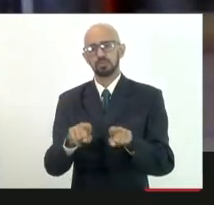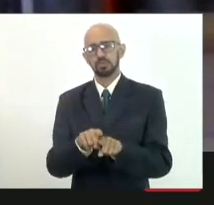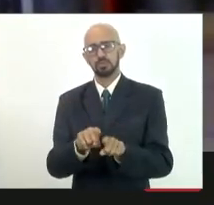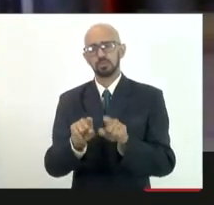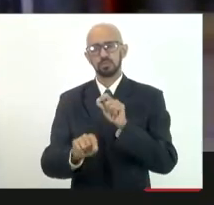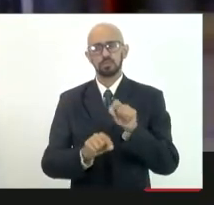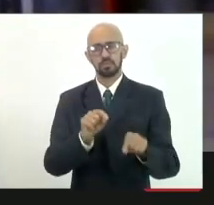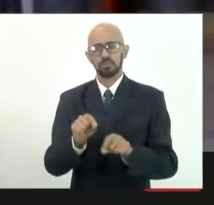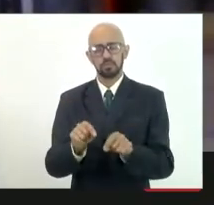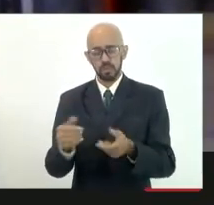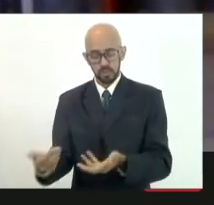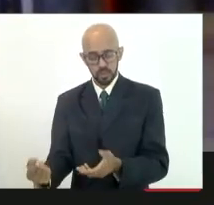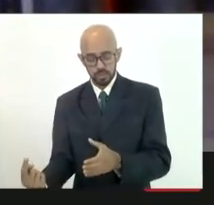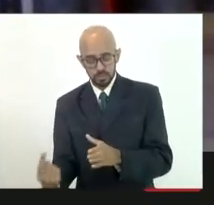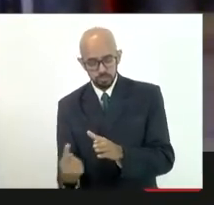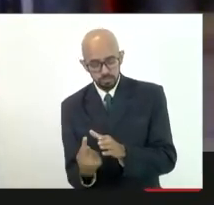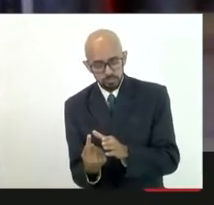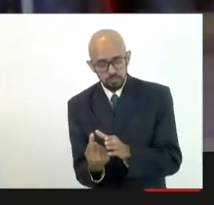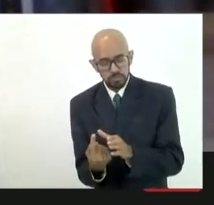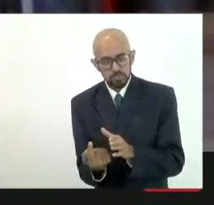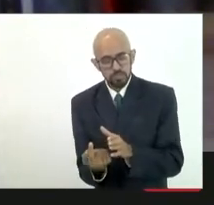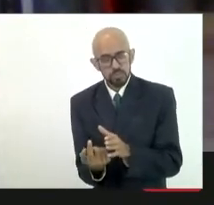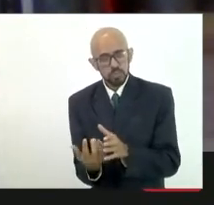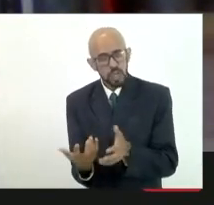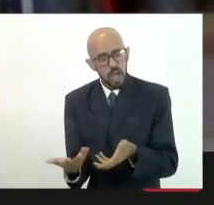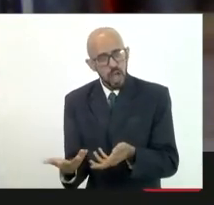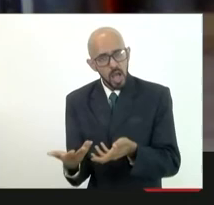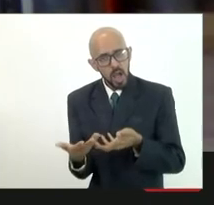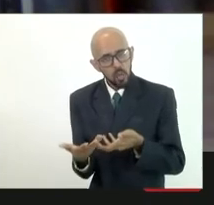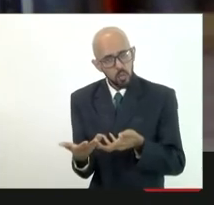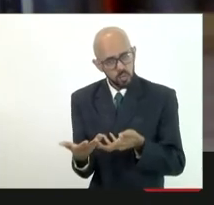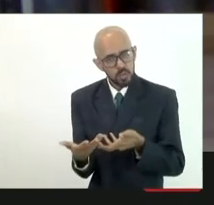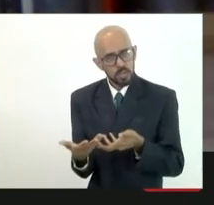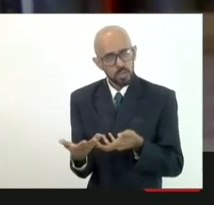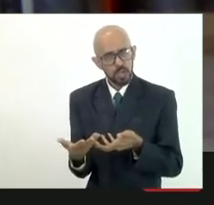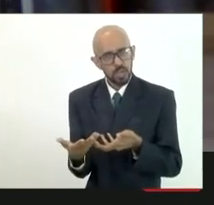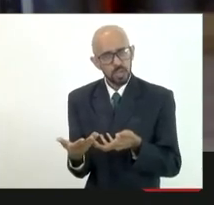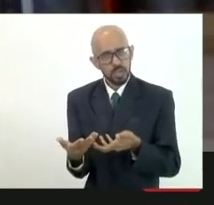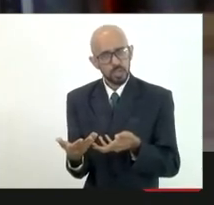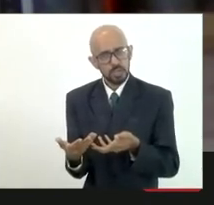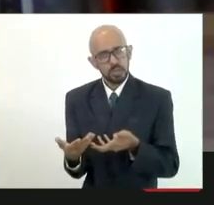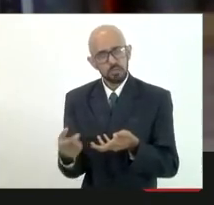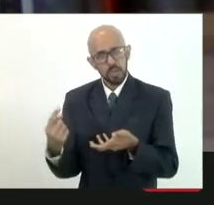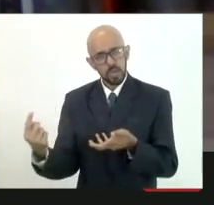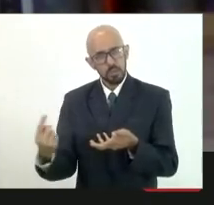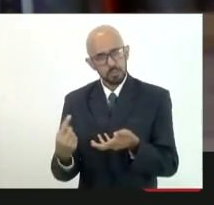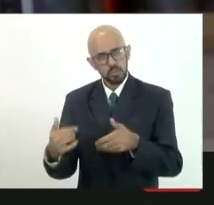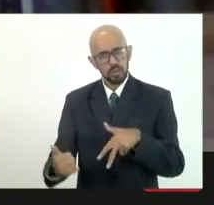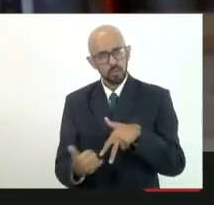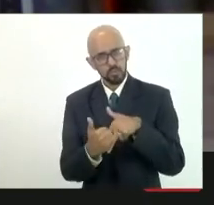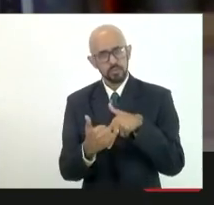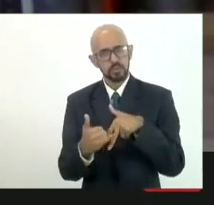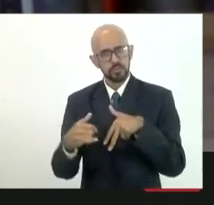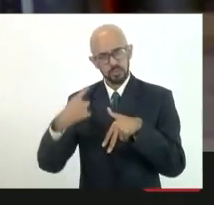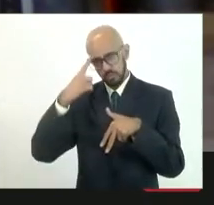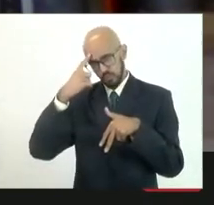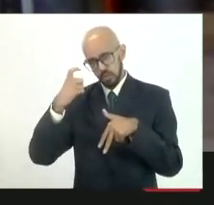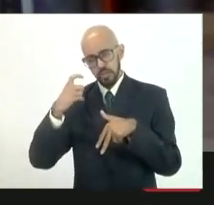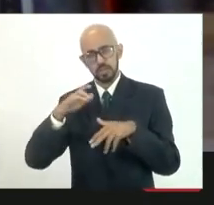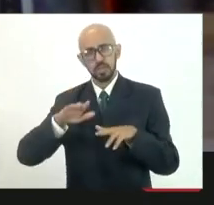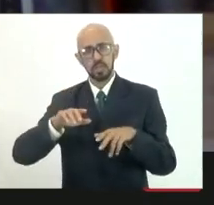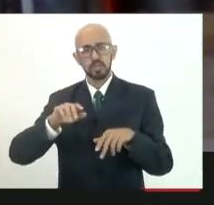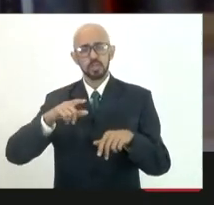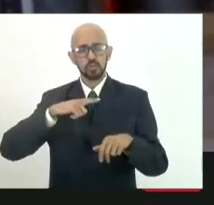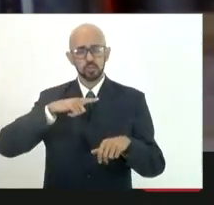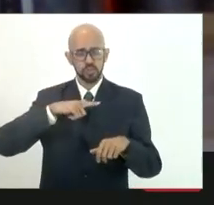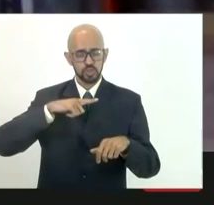do acolhimento. Então, eu acho que é um desafio, acho que dá para construir pela integração dos órgãos. Havia um processo em